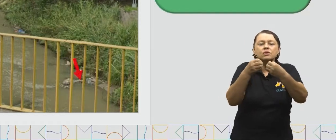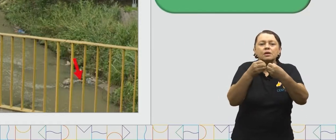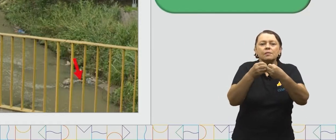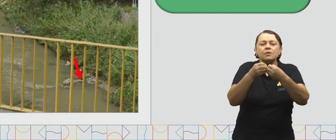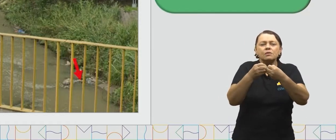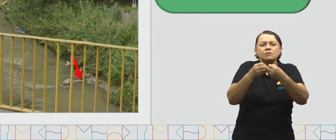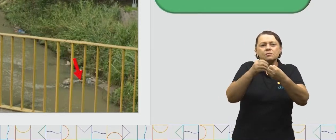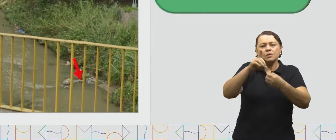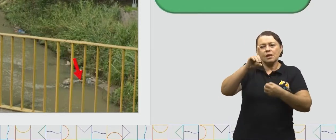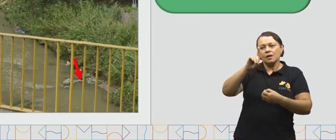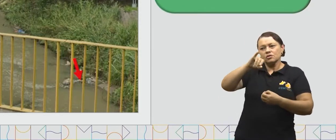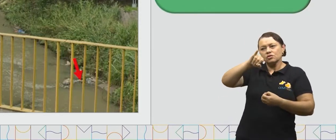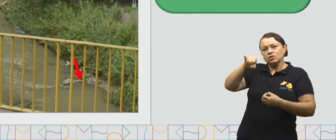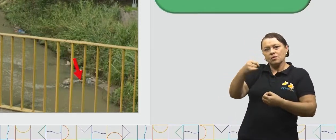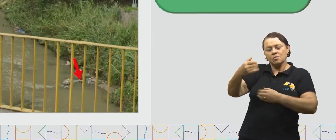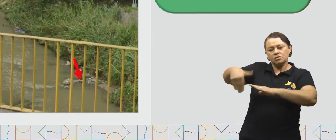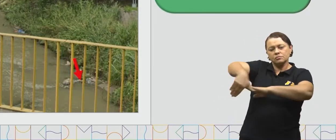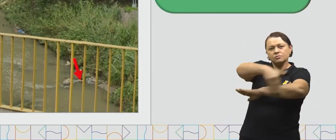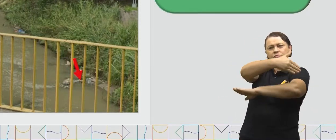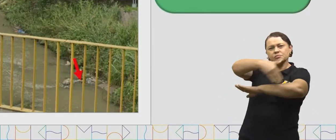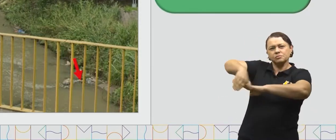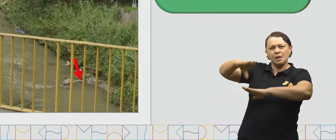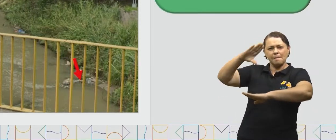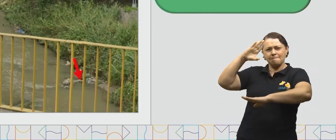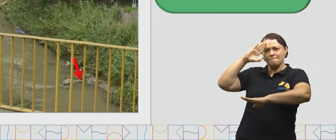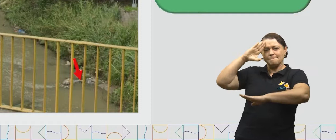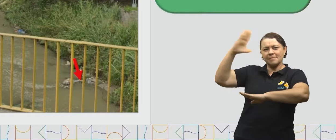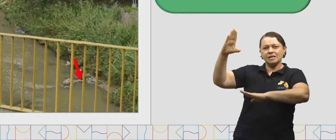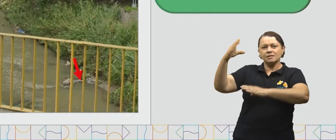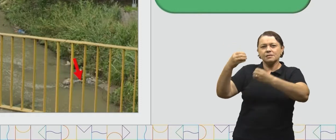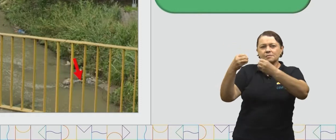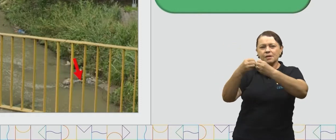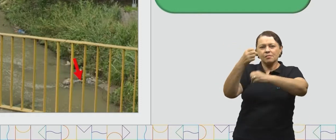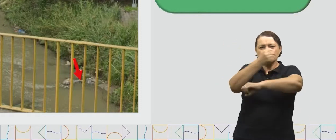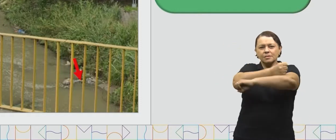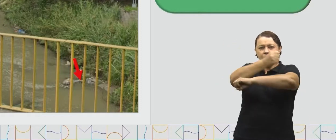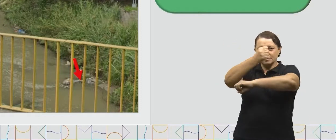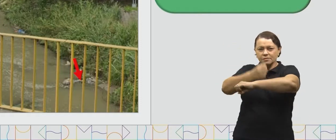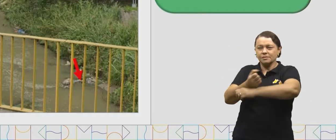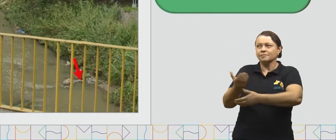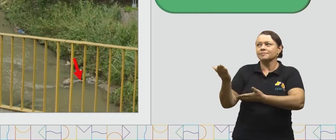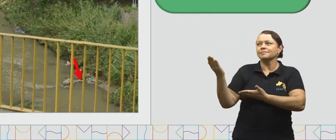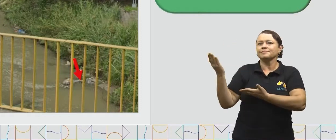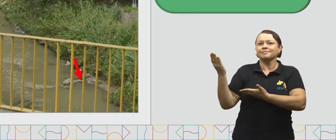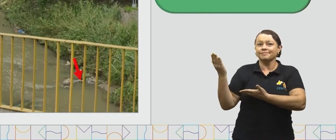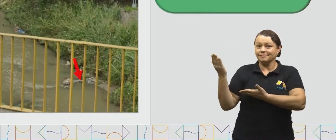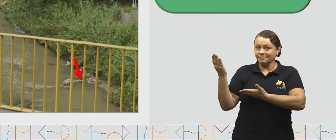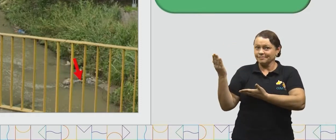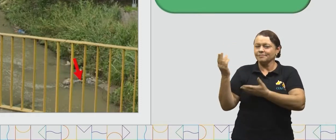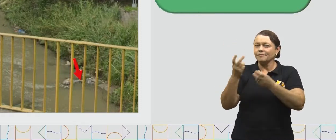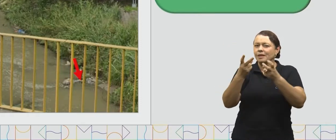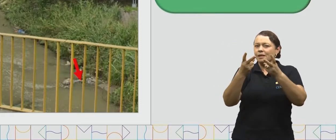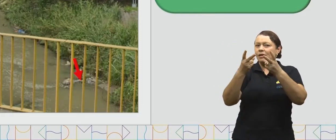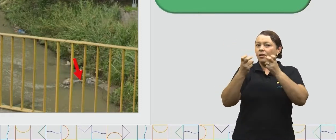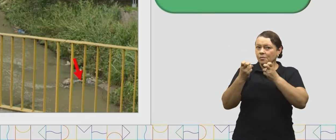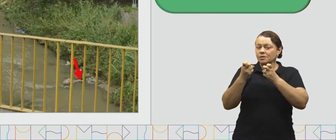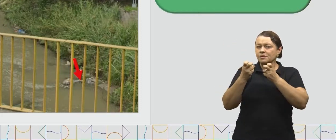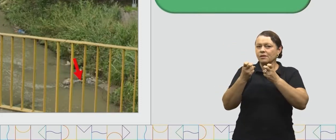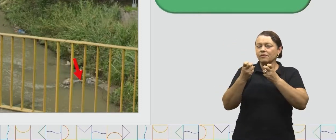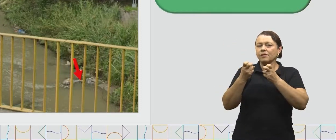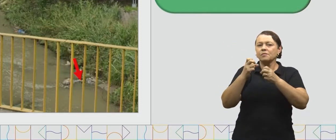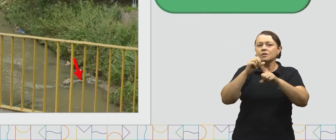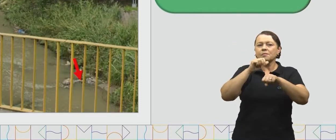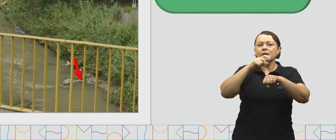Avenida Djalma Batista, uma das avenidas mais movimentadas de Manaus. Podemos observar o igarapé